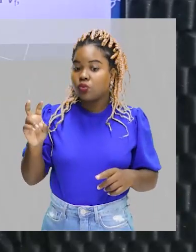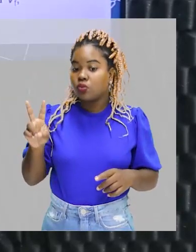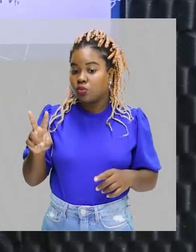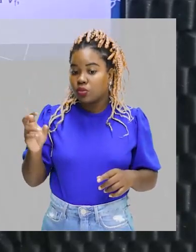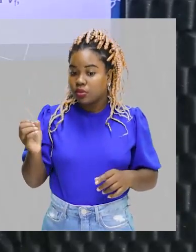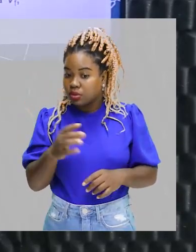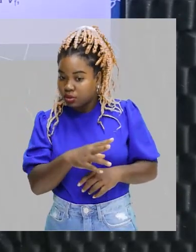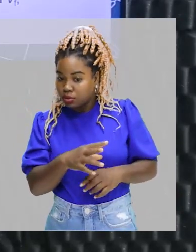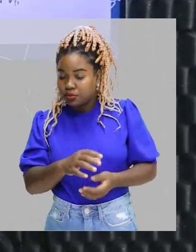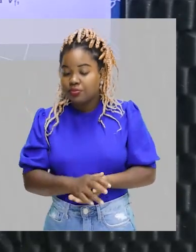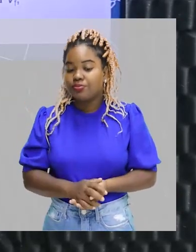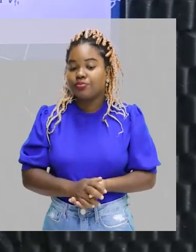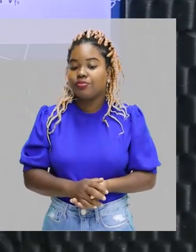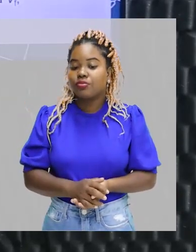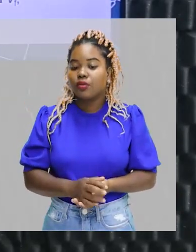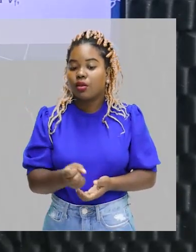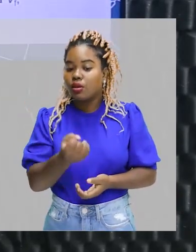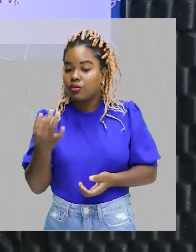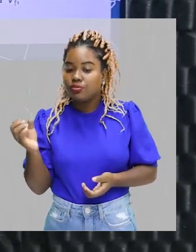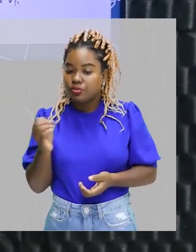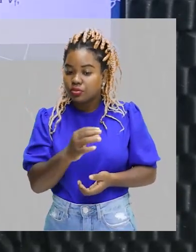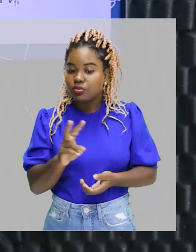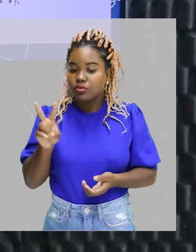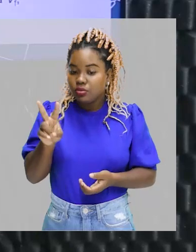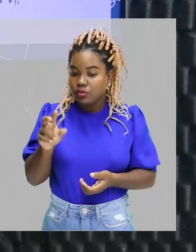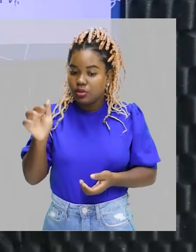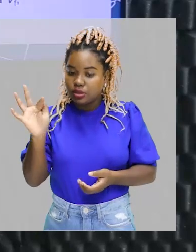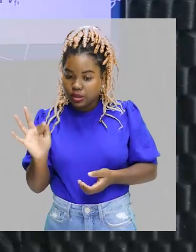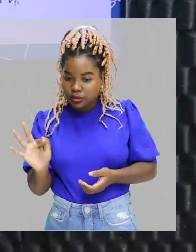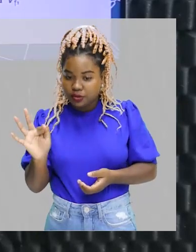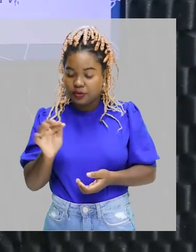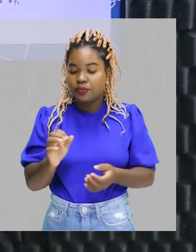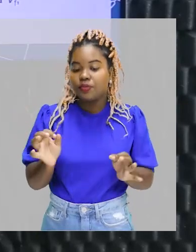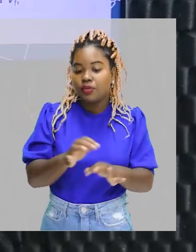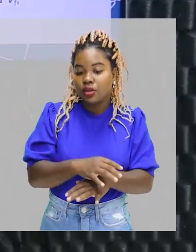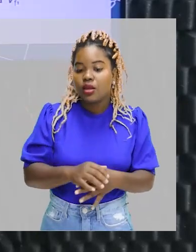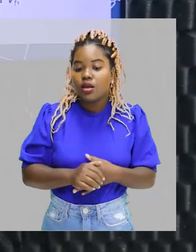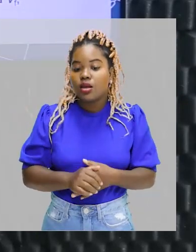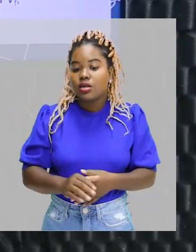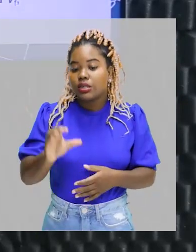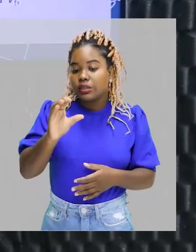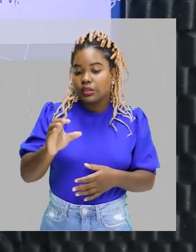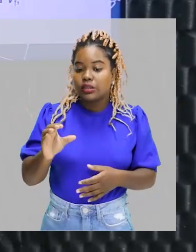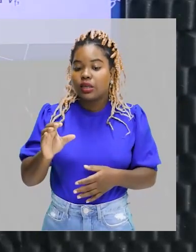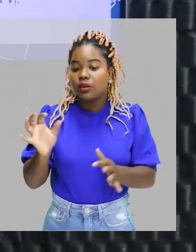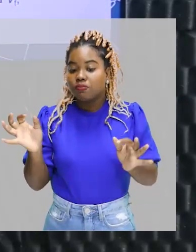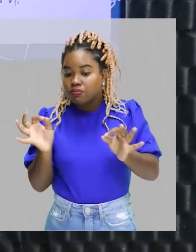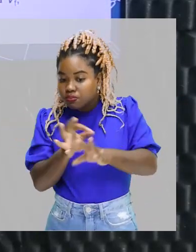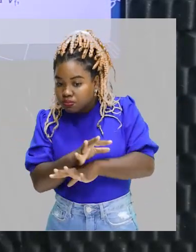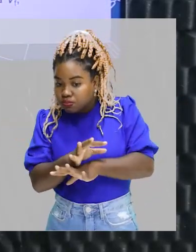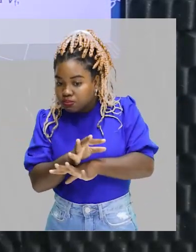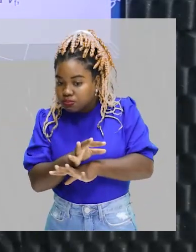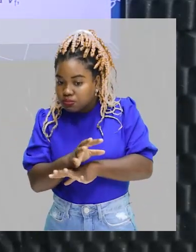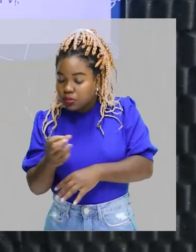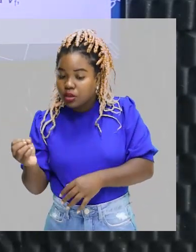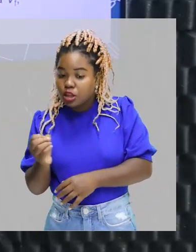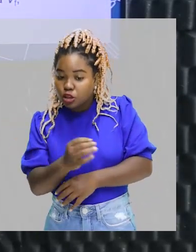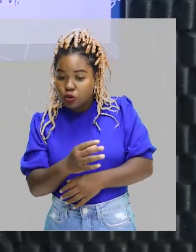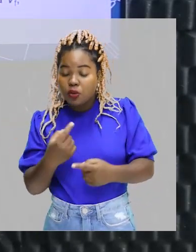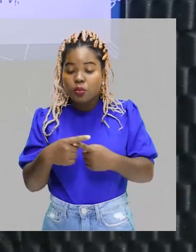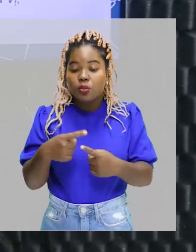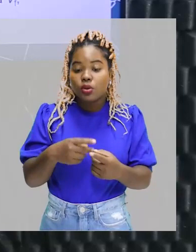eu adicionei solvente. Então, eu vou ter um novo volume, o volume final, e vou ter uma nova concentração, né?